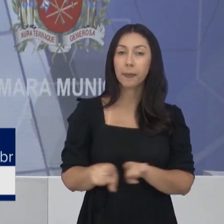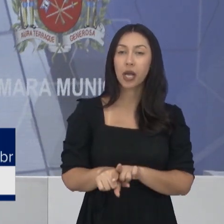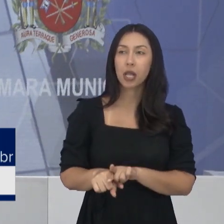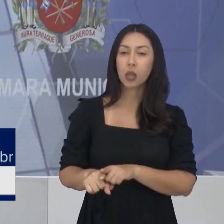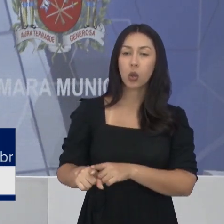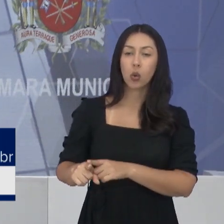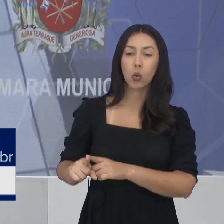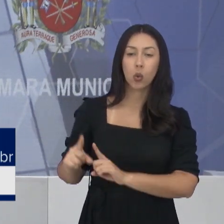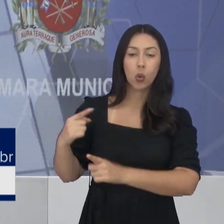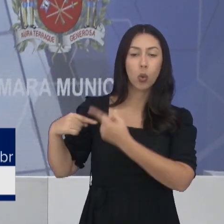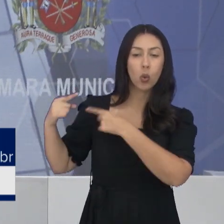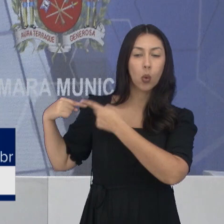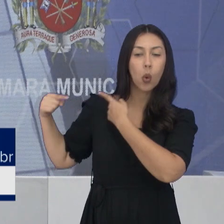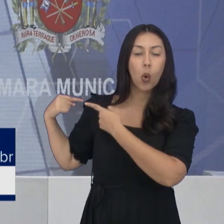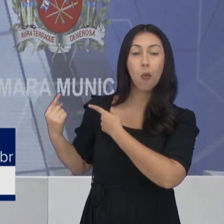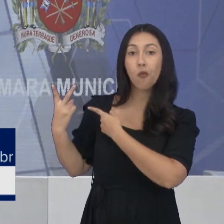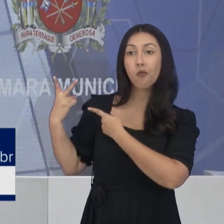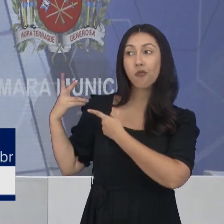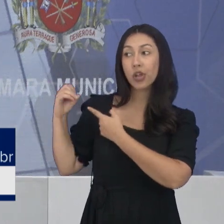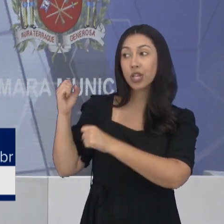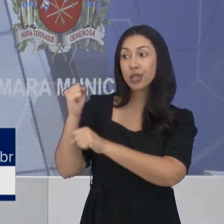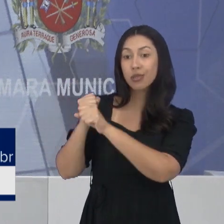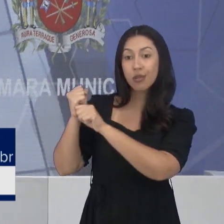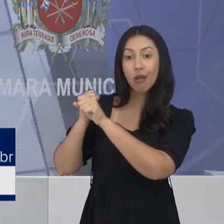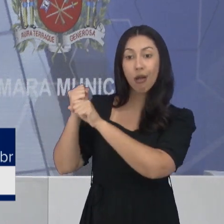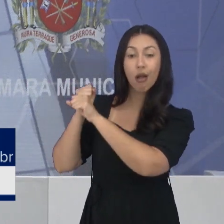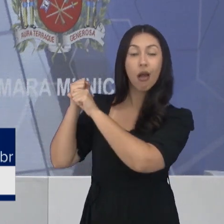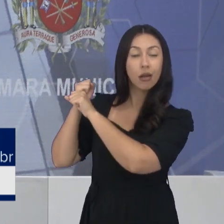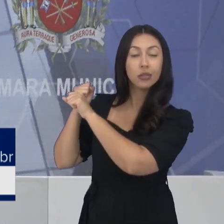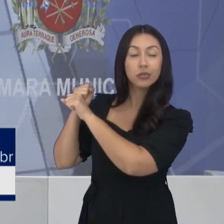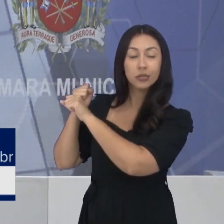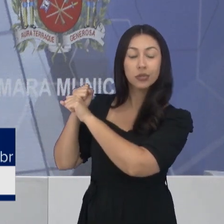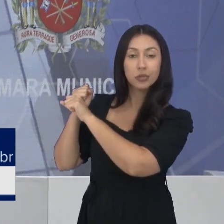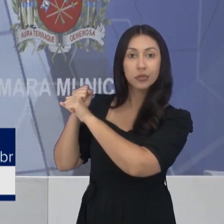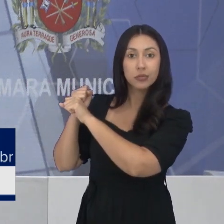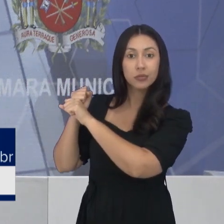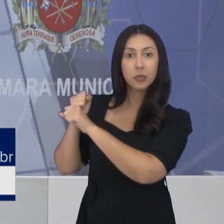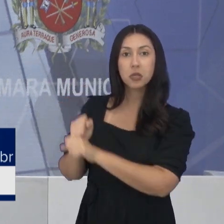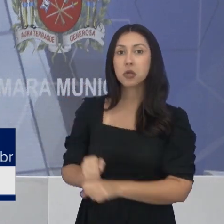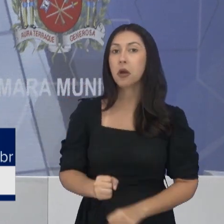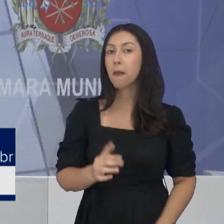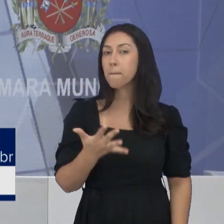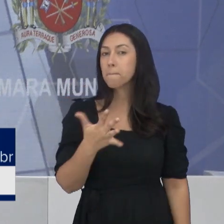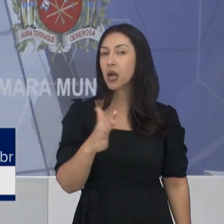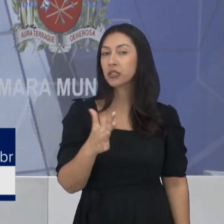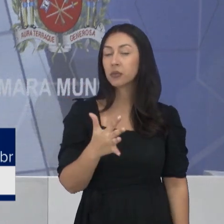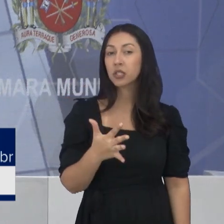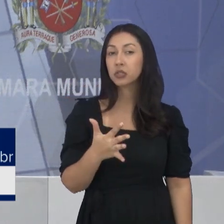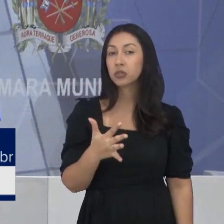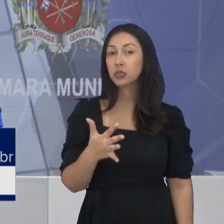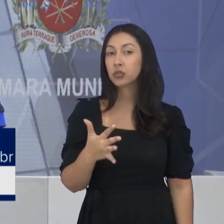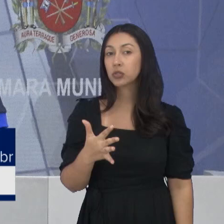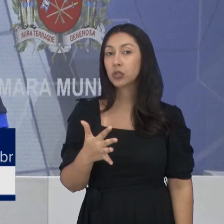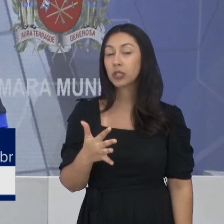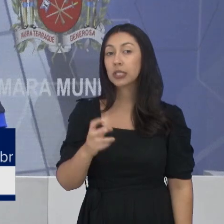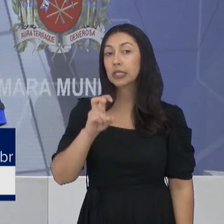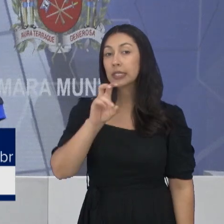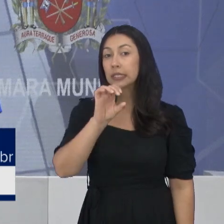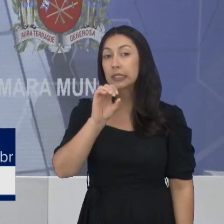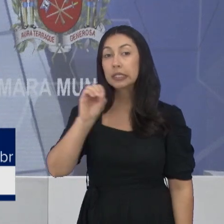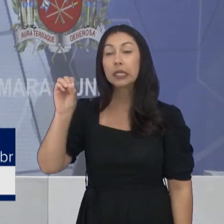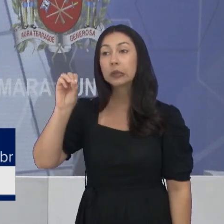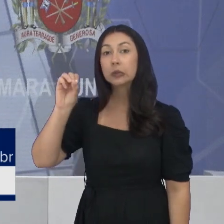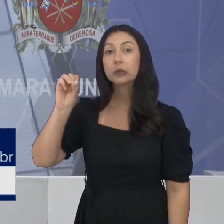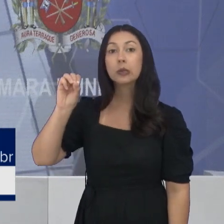últimos 20 anos, do Alto de Páscoa, mais de 500 mil de